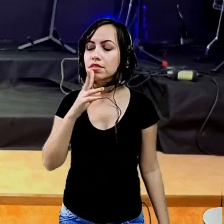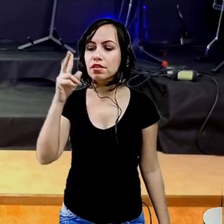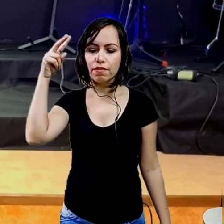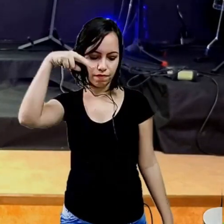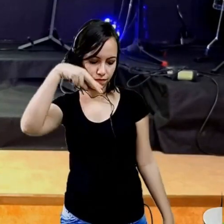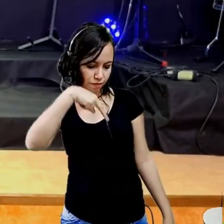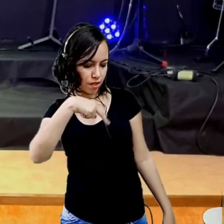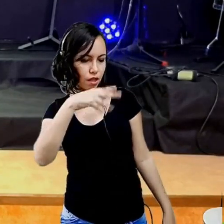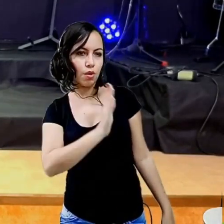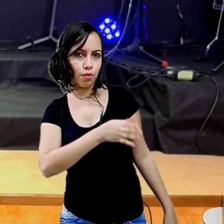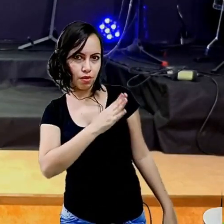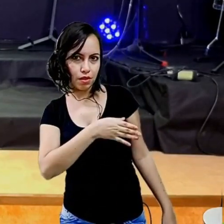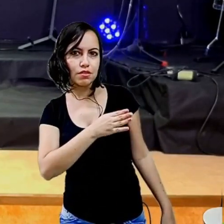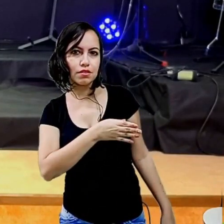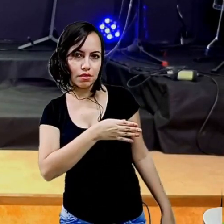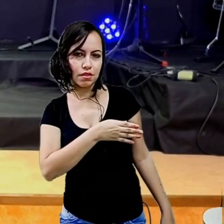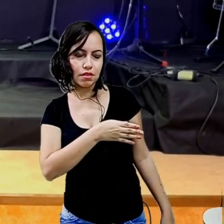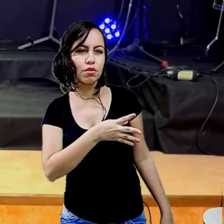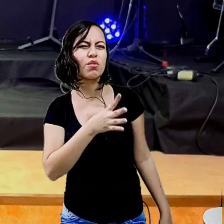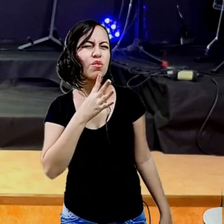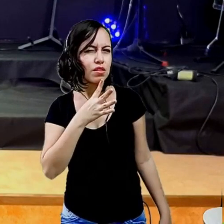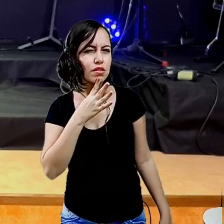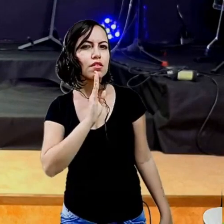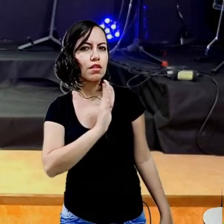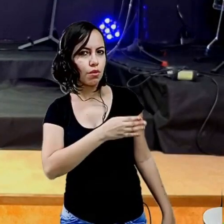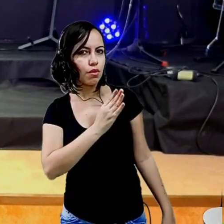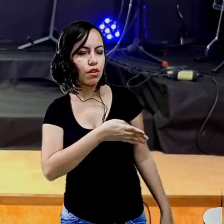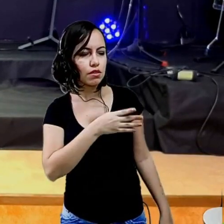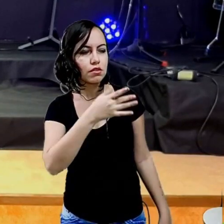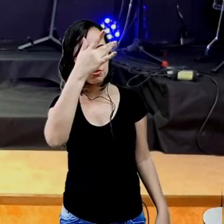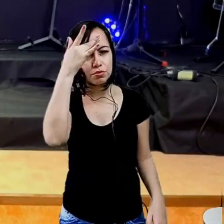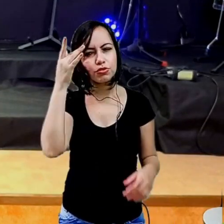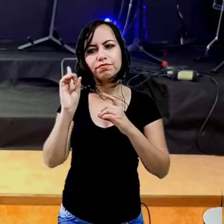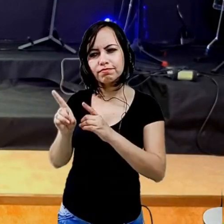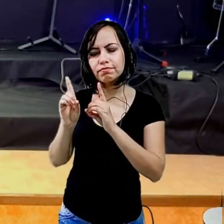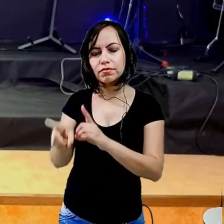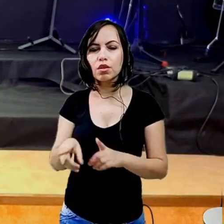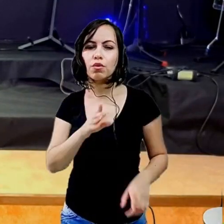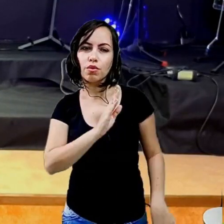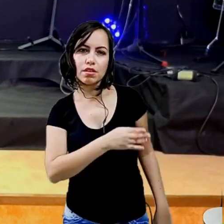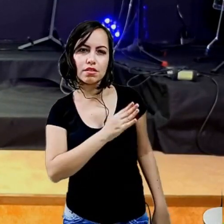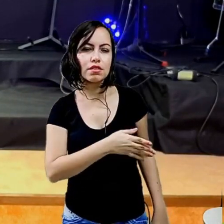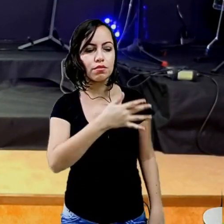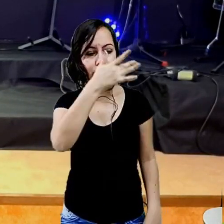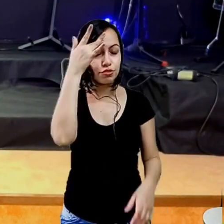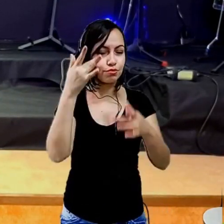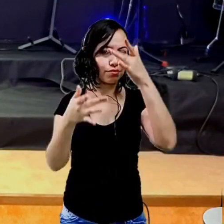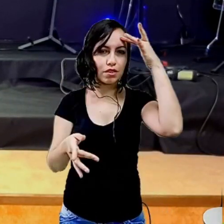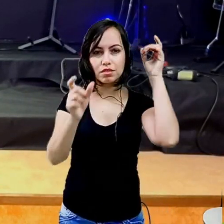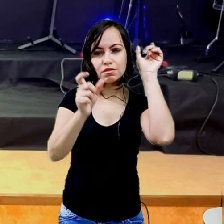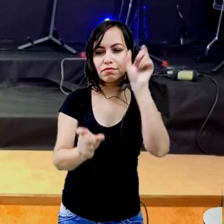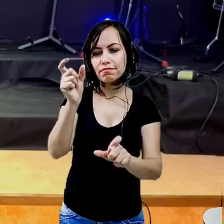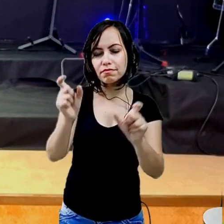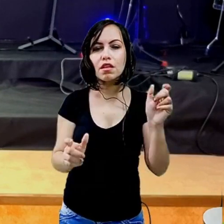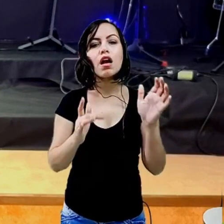interior, o coração das pessoas, o coração dos seus seguidores, o coração da igreja, Jesus começa